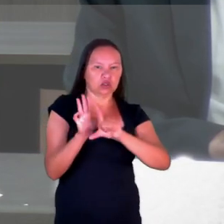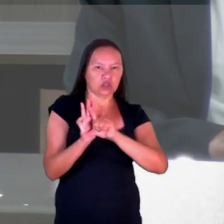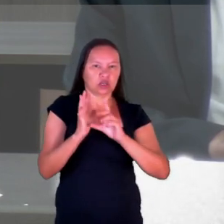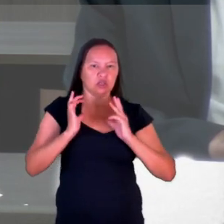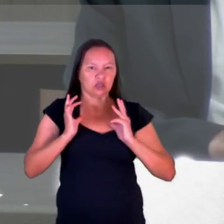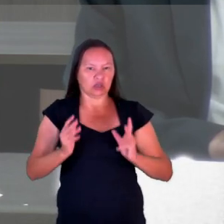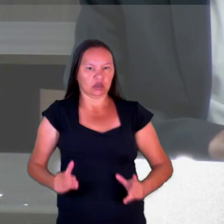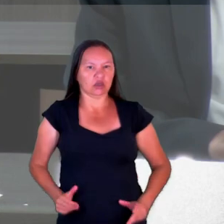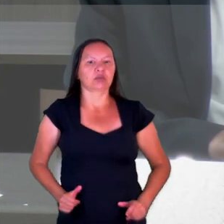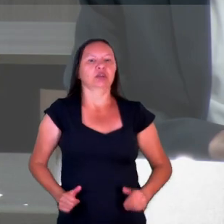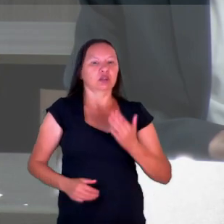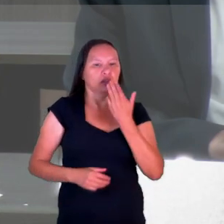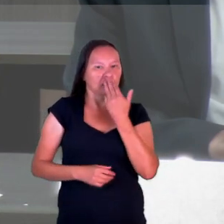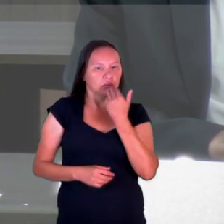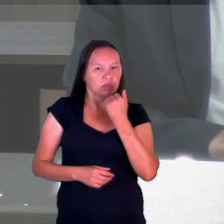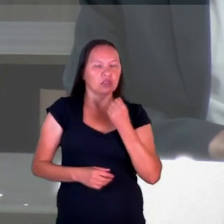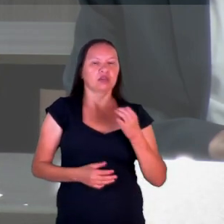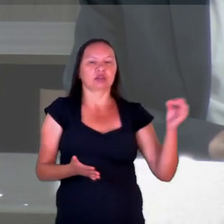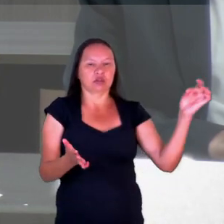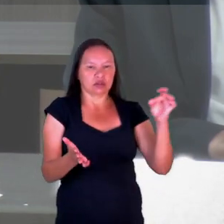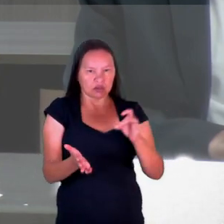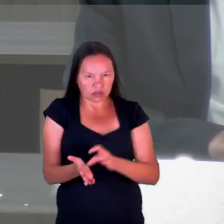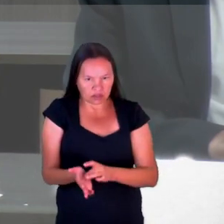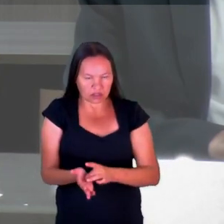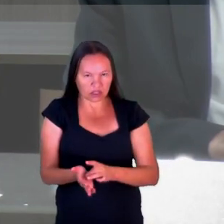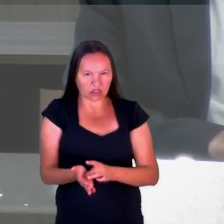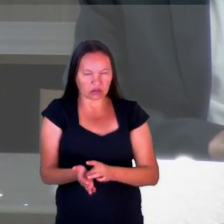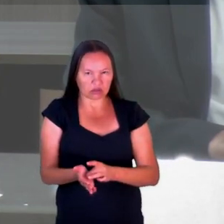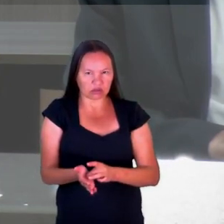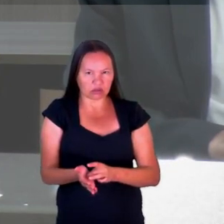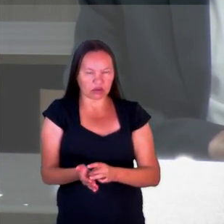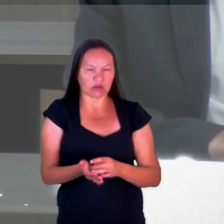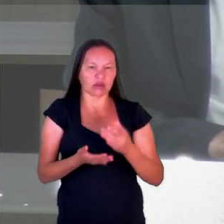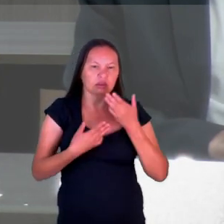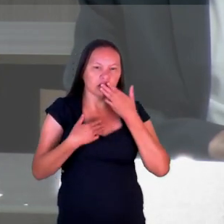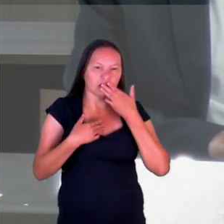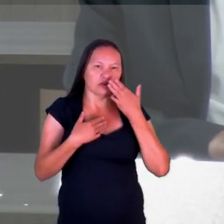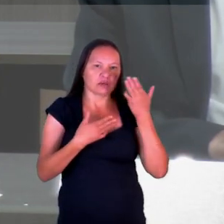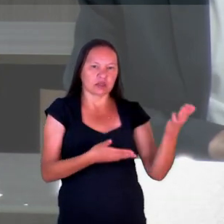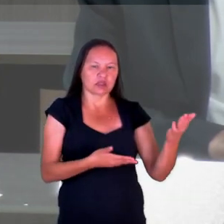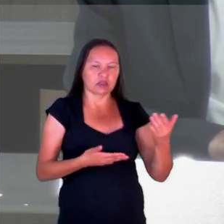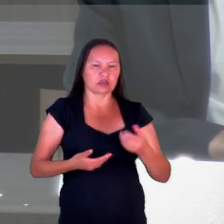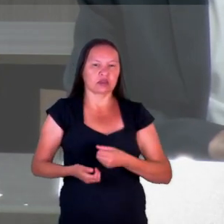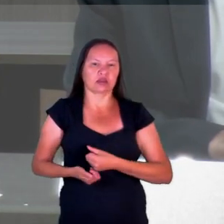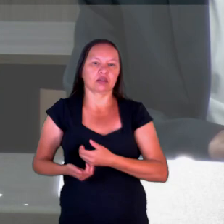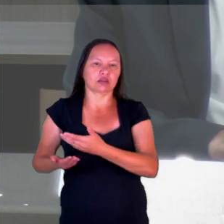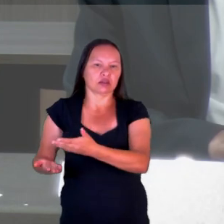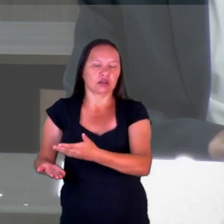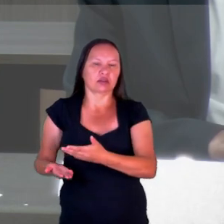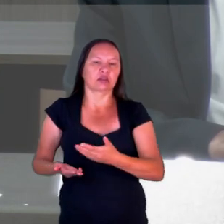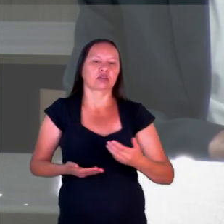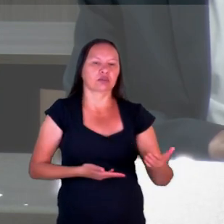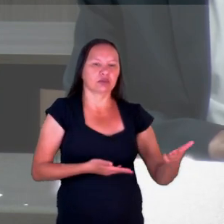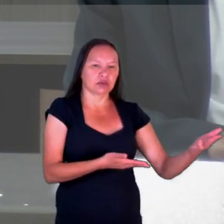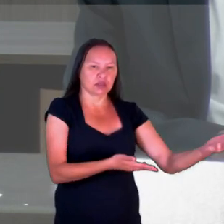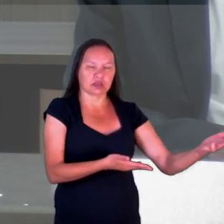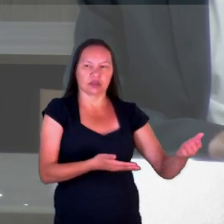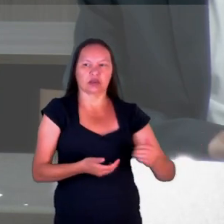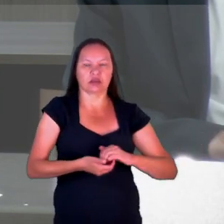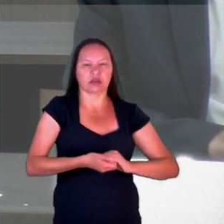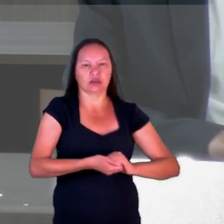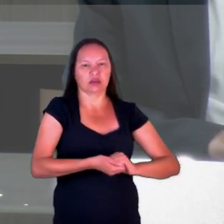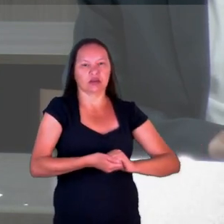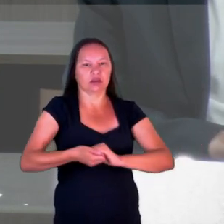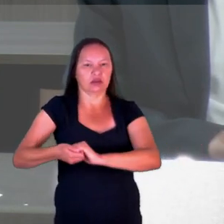Alimentação adequada vou começar saudando os integrantes da mesa Saúdo o